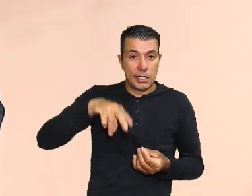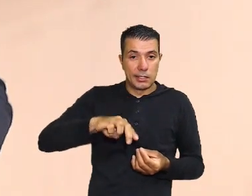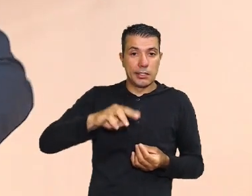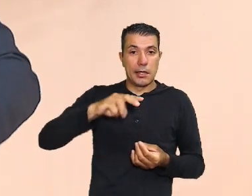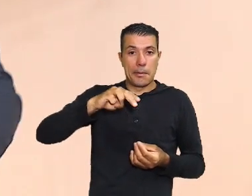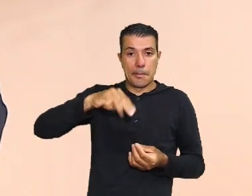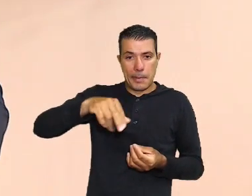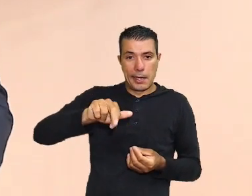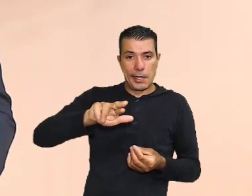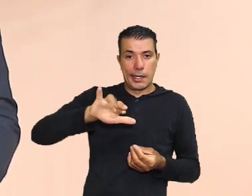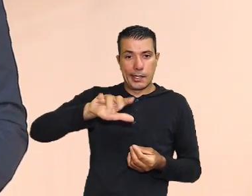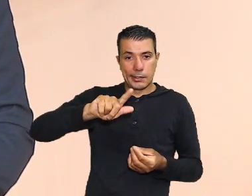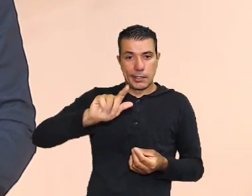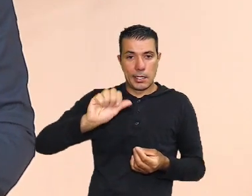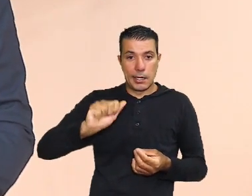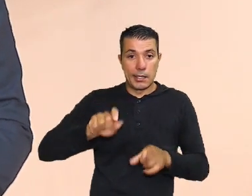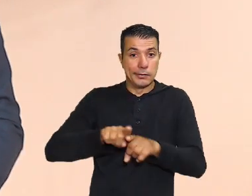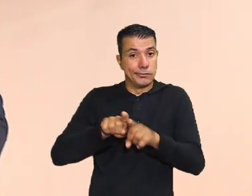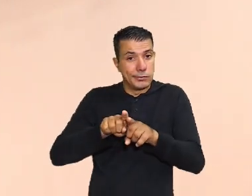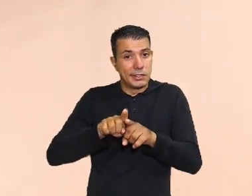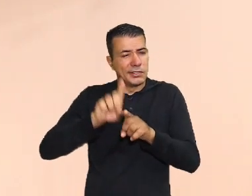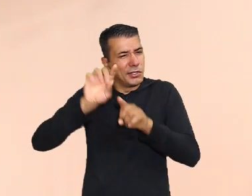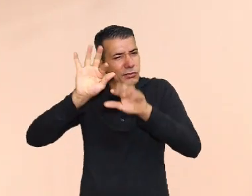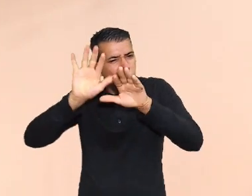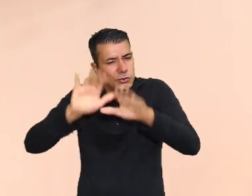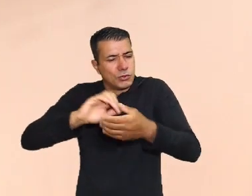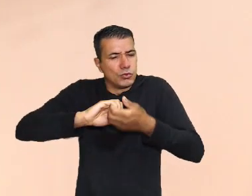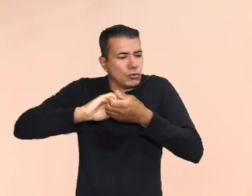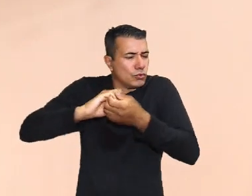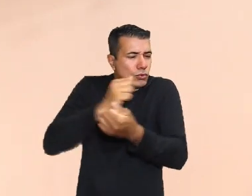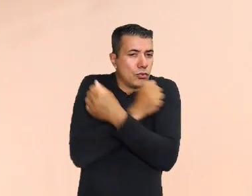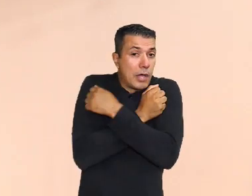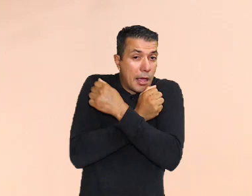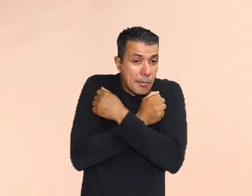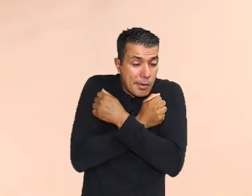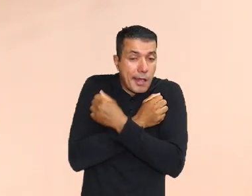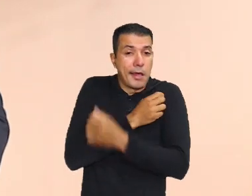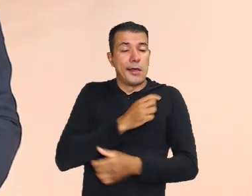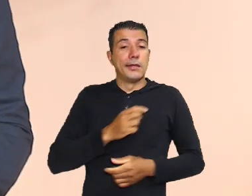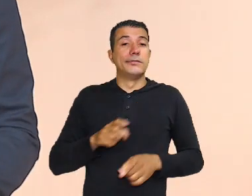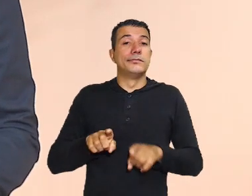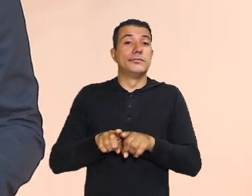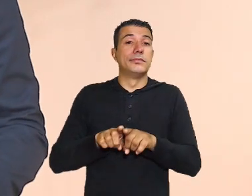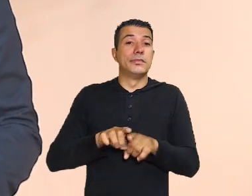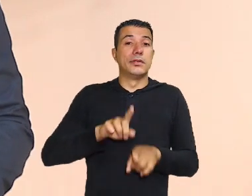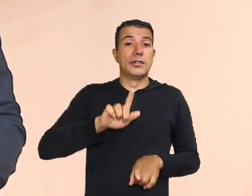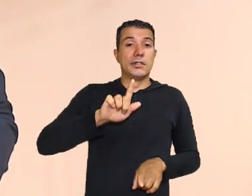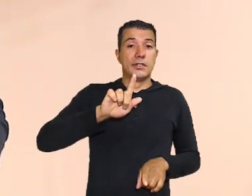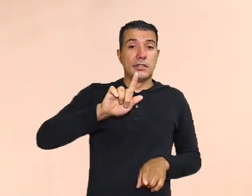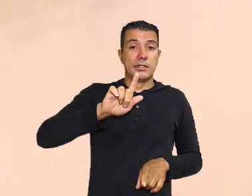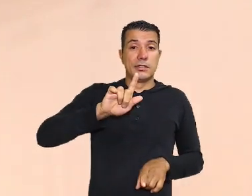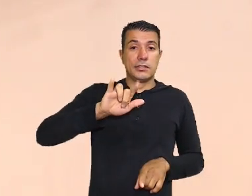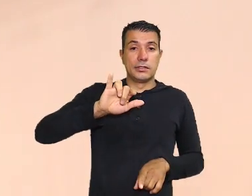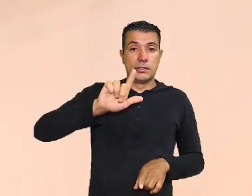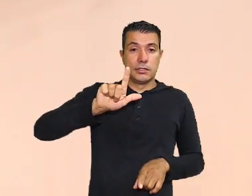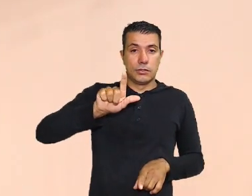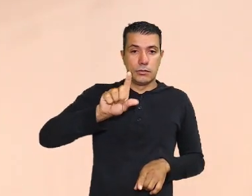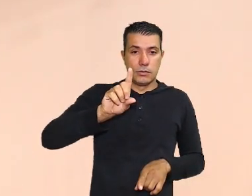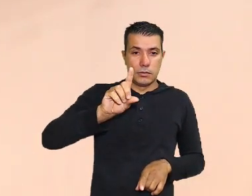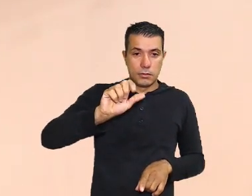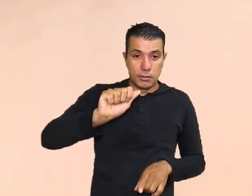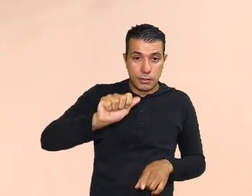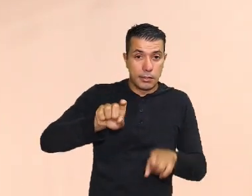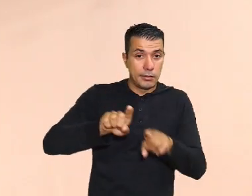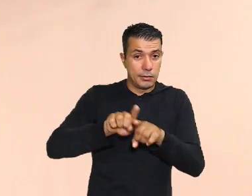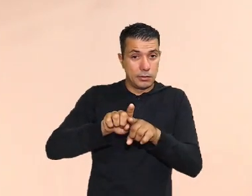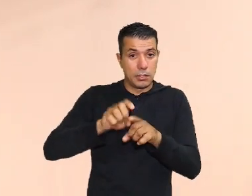grande abraço para ti também, meu querido irmão, que Deus o abençoe. Temos aqui Gilda Dias, mandando também